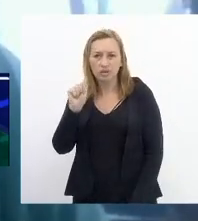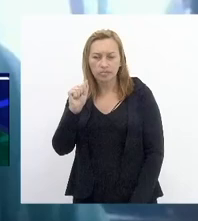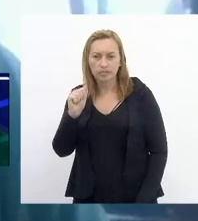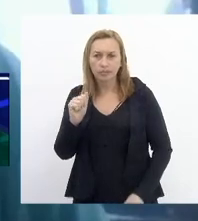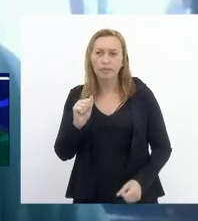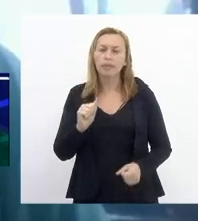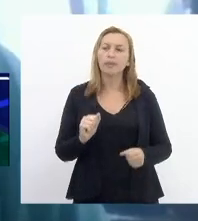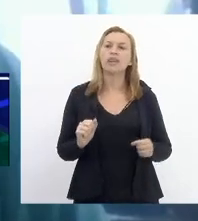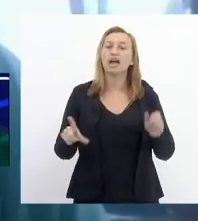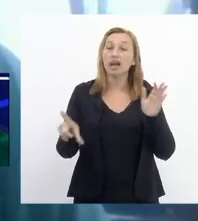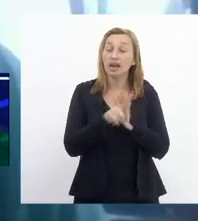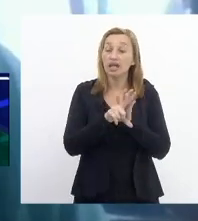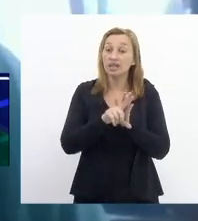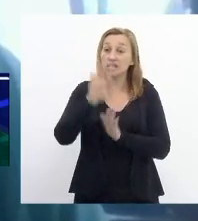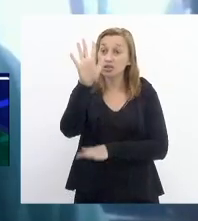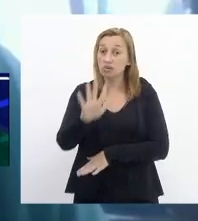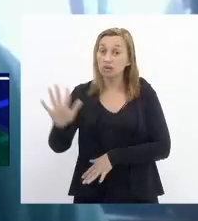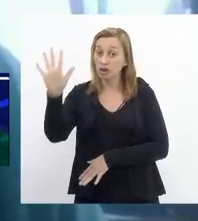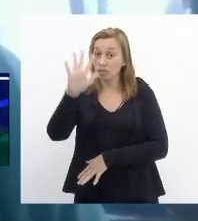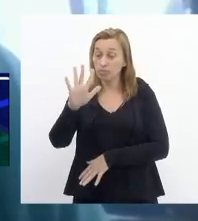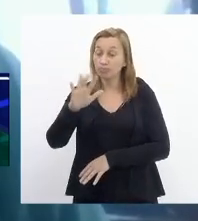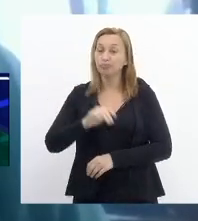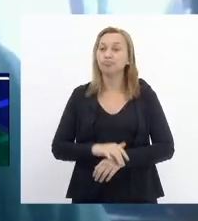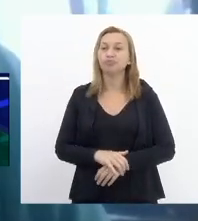Nacional de Resíduos Sólidos,